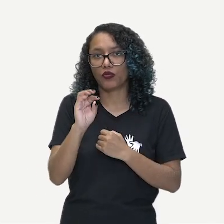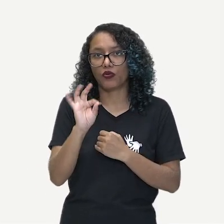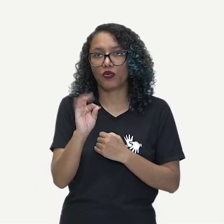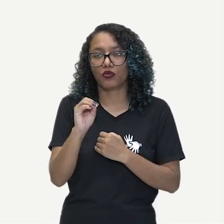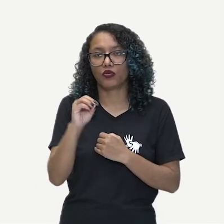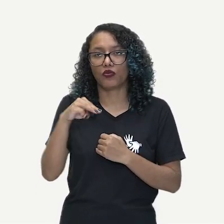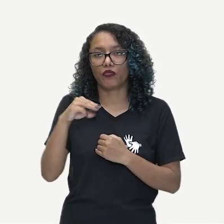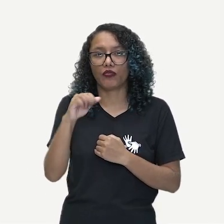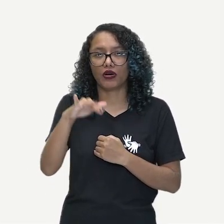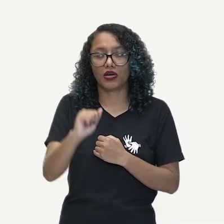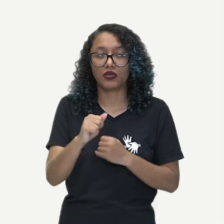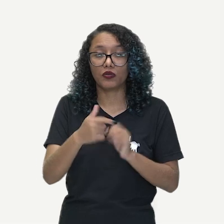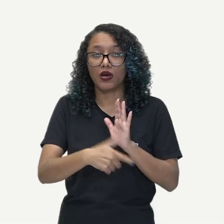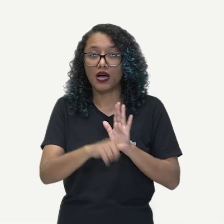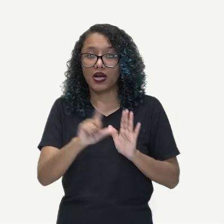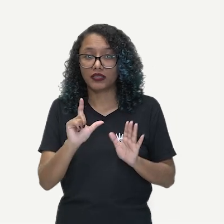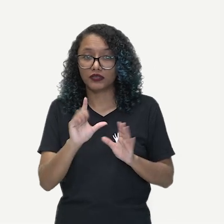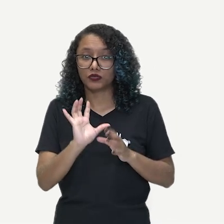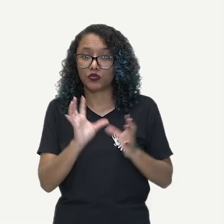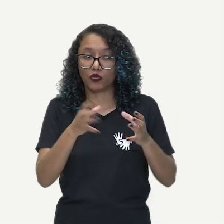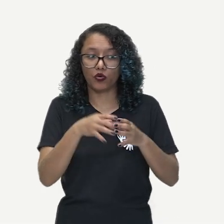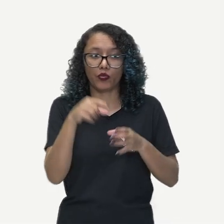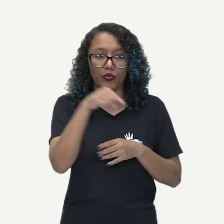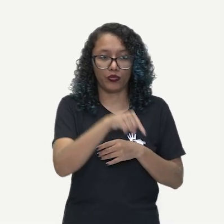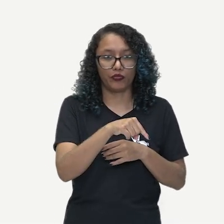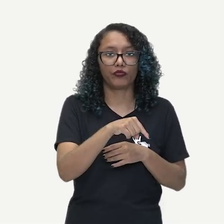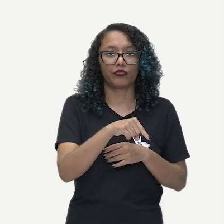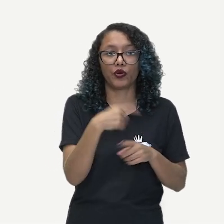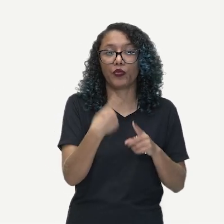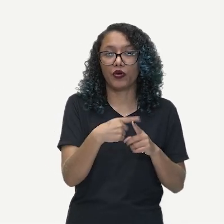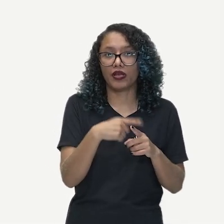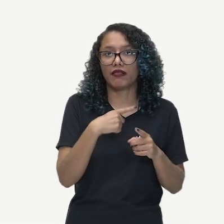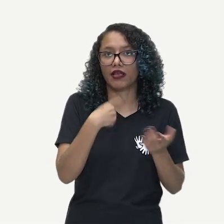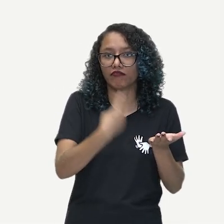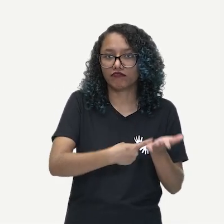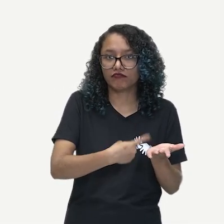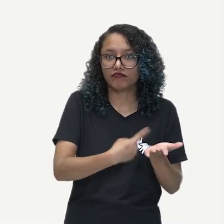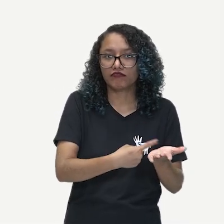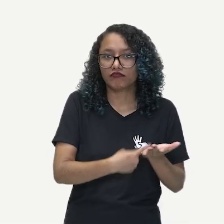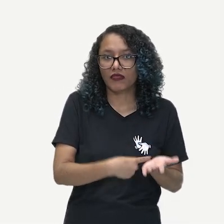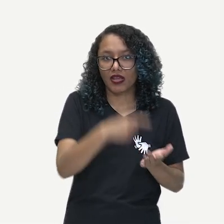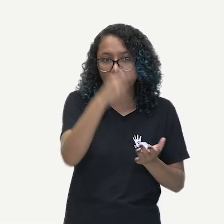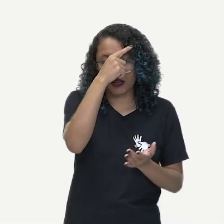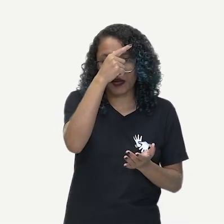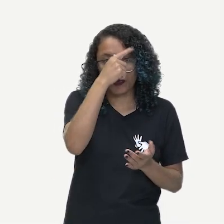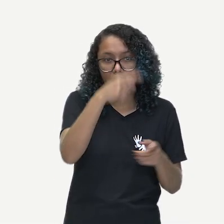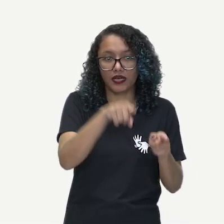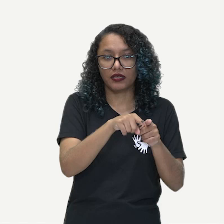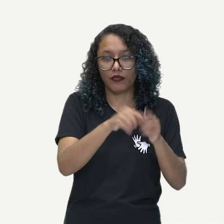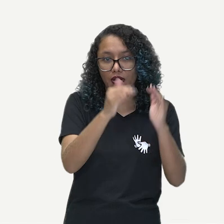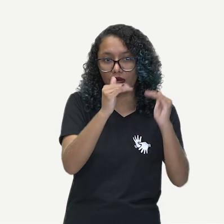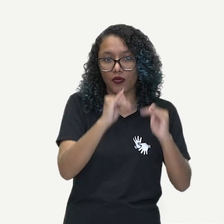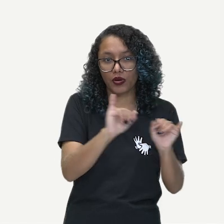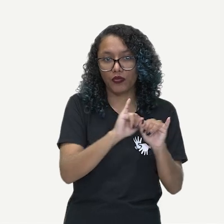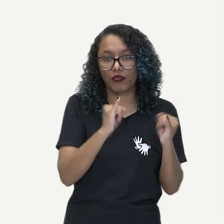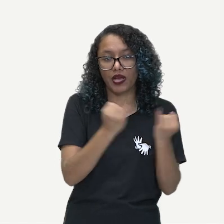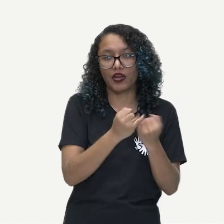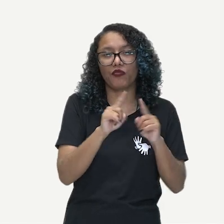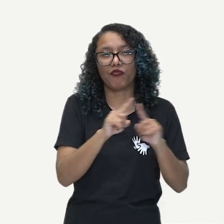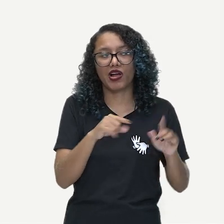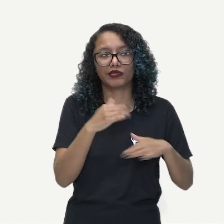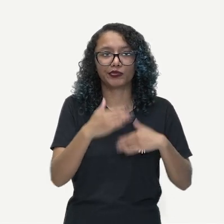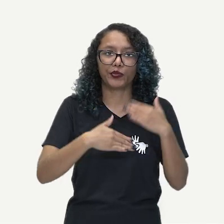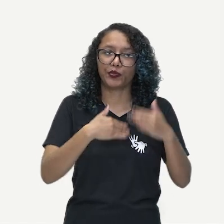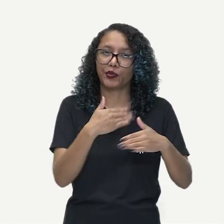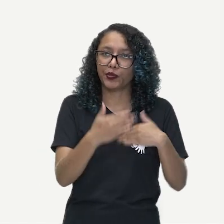à Tríplice Aliança, devido a acordos com a Alemanha e o Império Austro-Húngaro. Mas com o decorrer